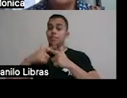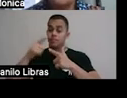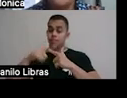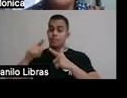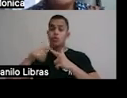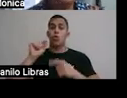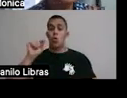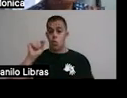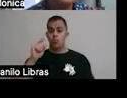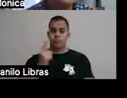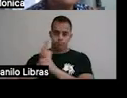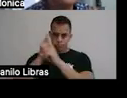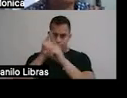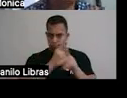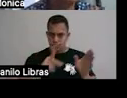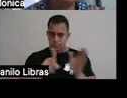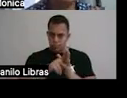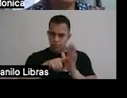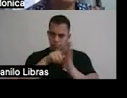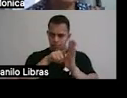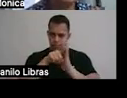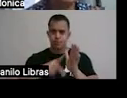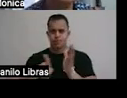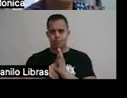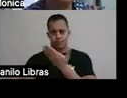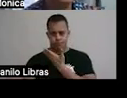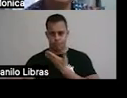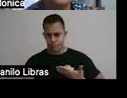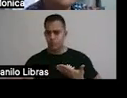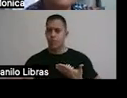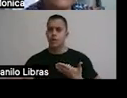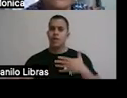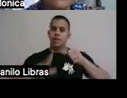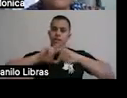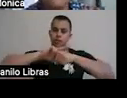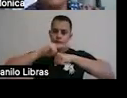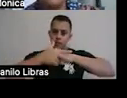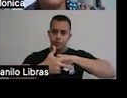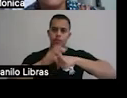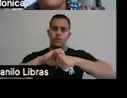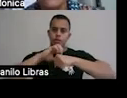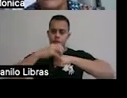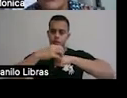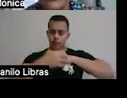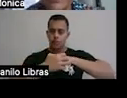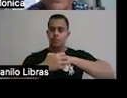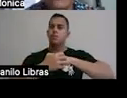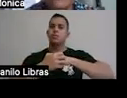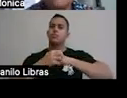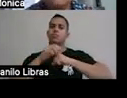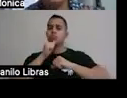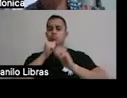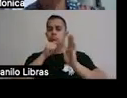clínicas públicas, geralmente, dengue e chikungunya não são feitos testes de diagnóstico